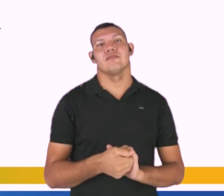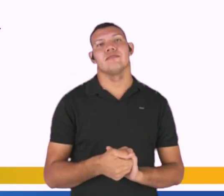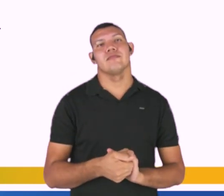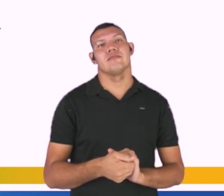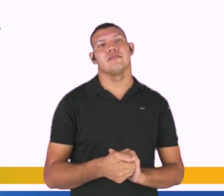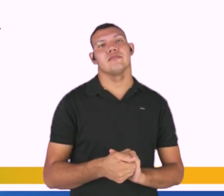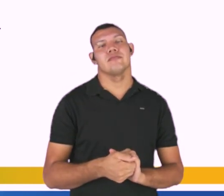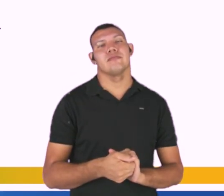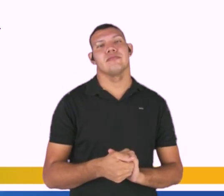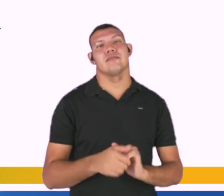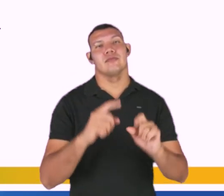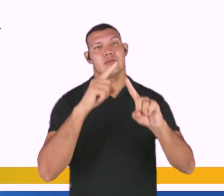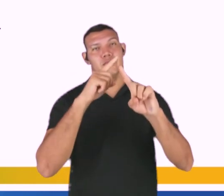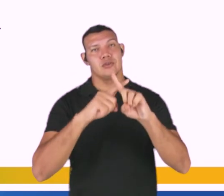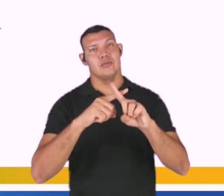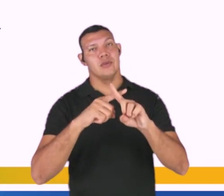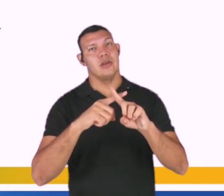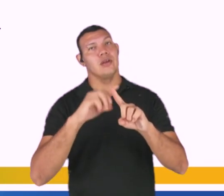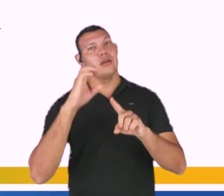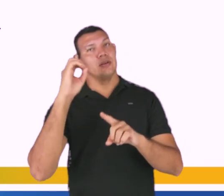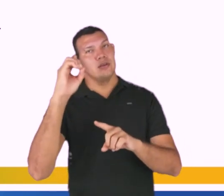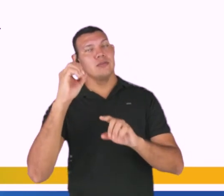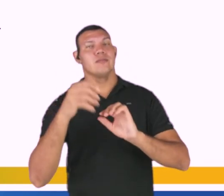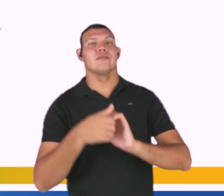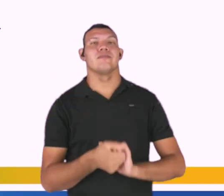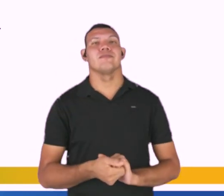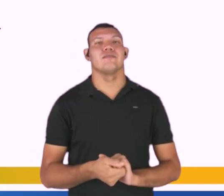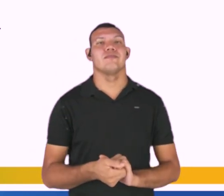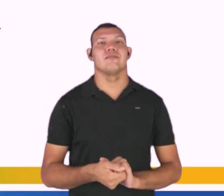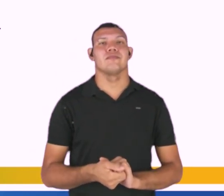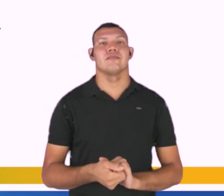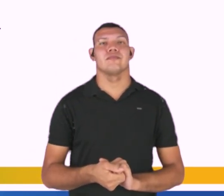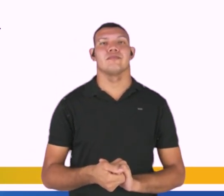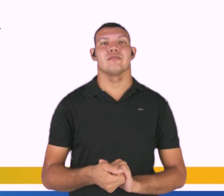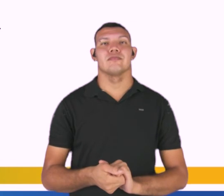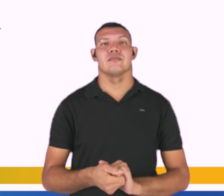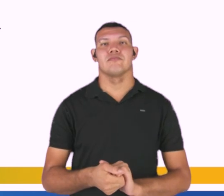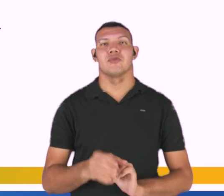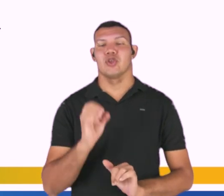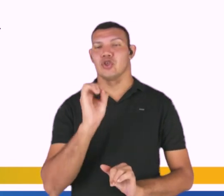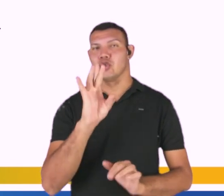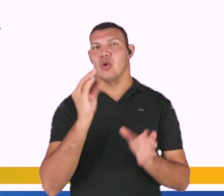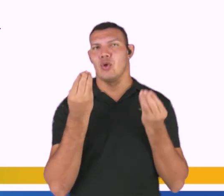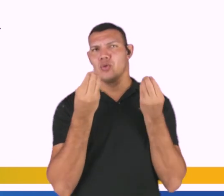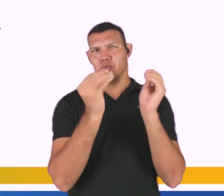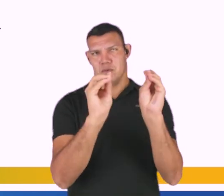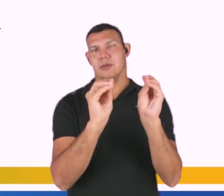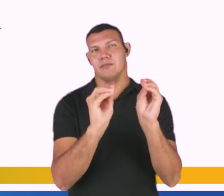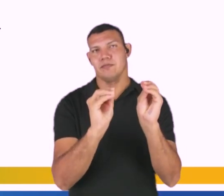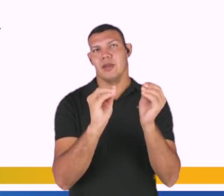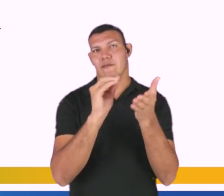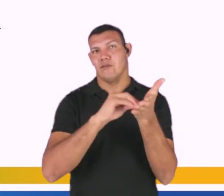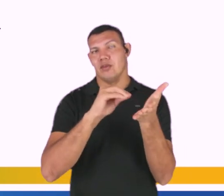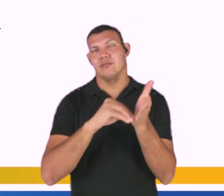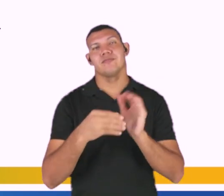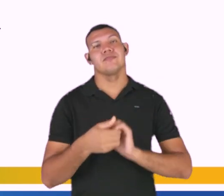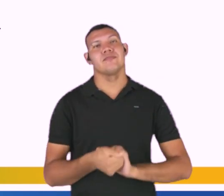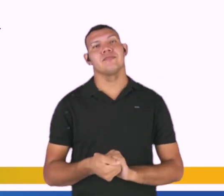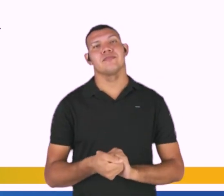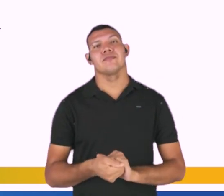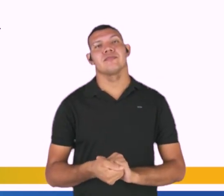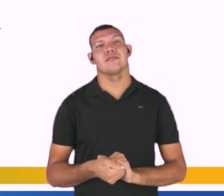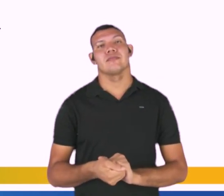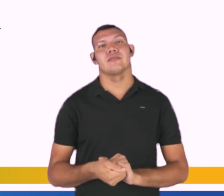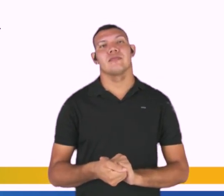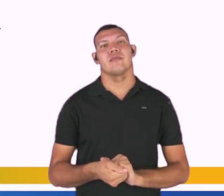levado a zero então nós colocamos aí o zerinho para simbolizar essa falta do grau 2 Oi